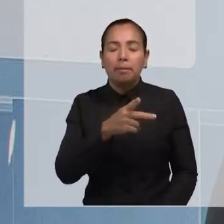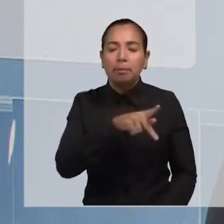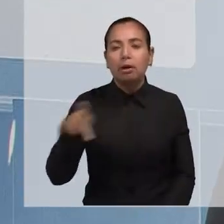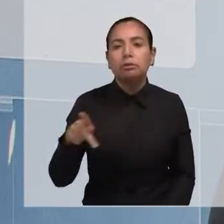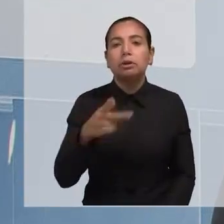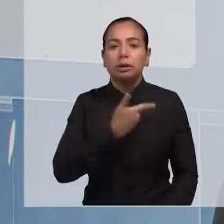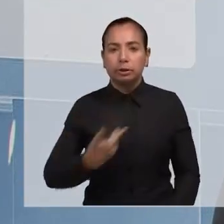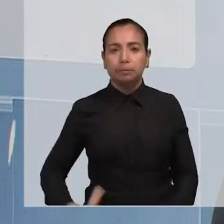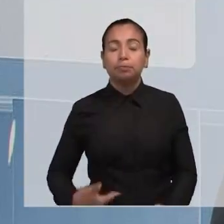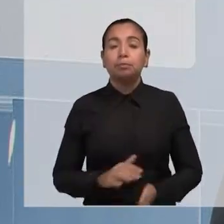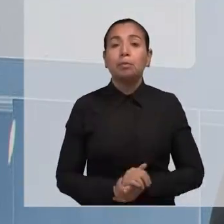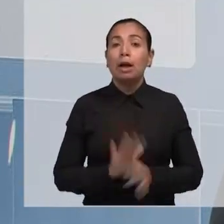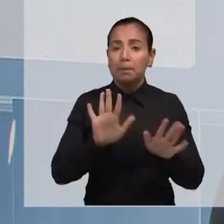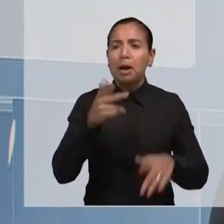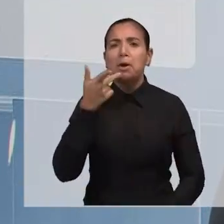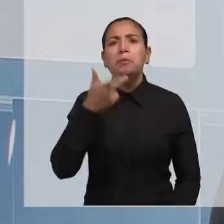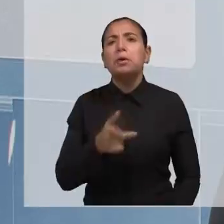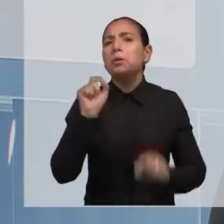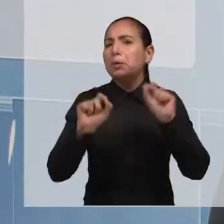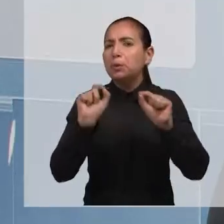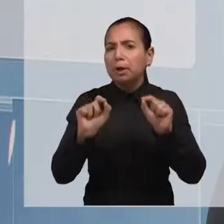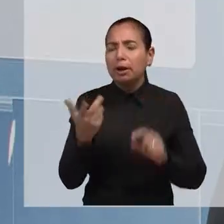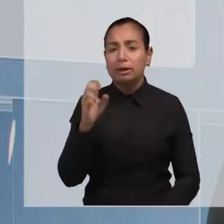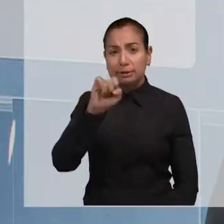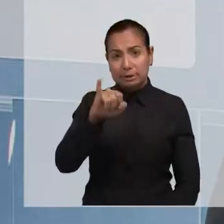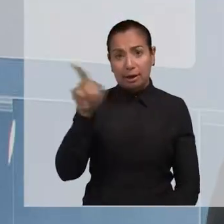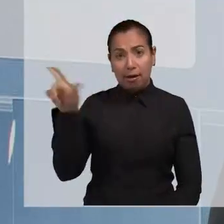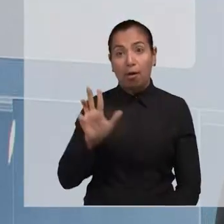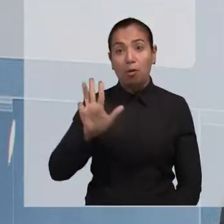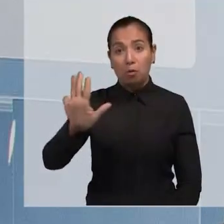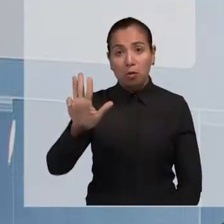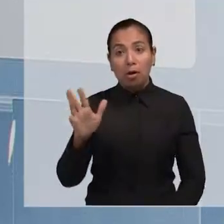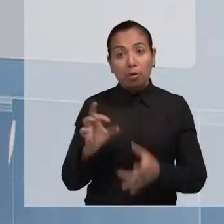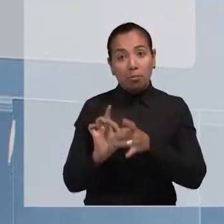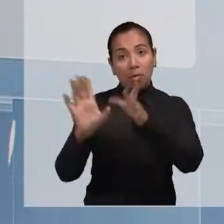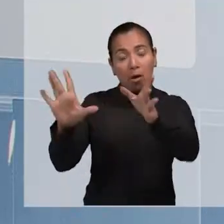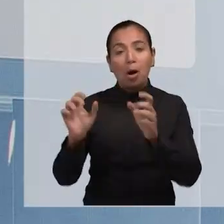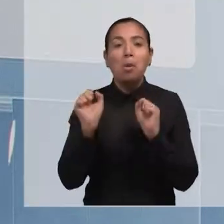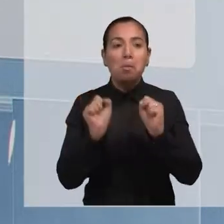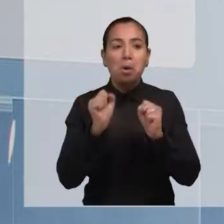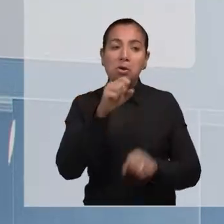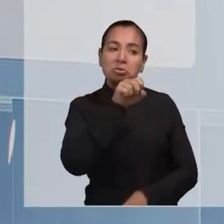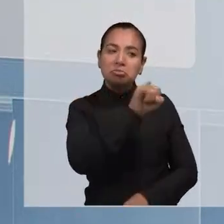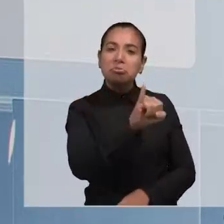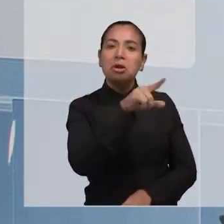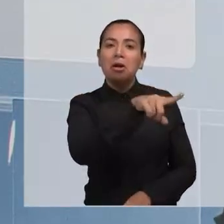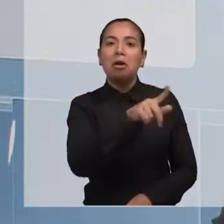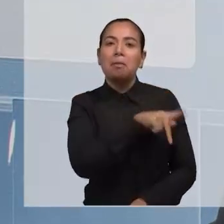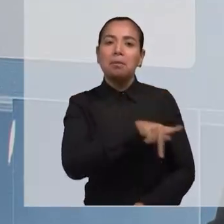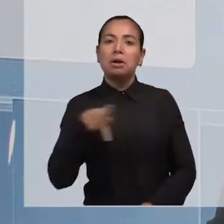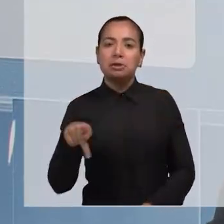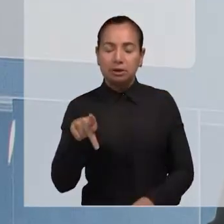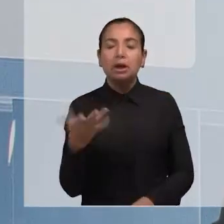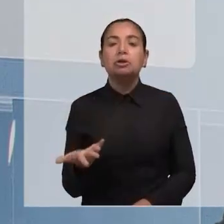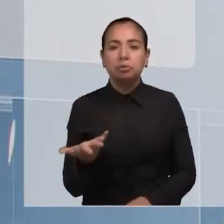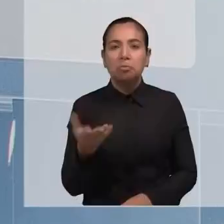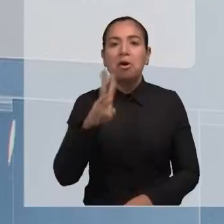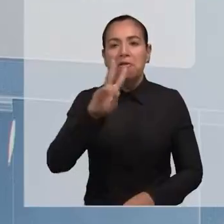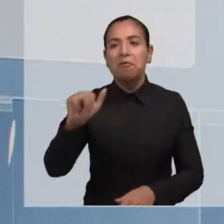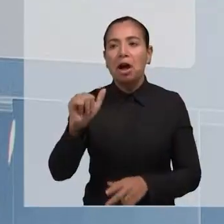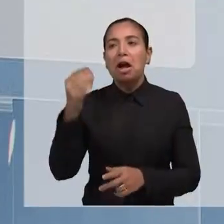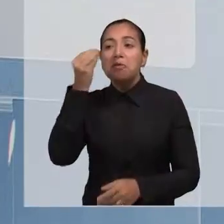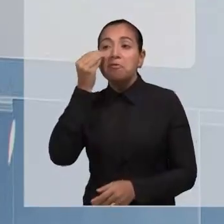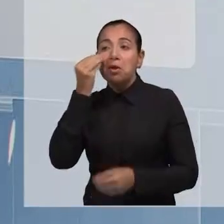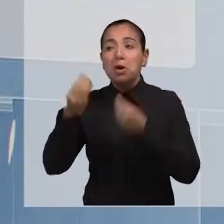que o Lula só teria uma chance de ser solto se ele fosse eleito presidente e queria botar o Ministério Público e o juiz dentro da caixinha. Já